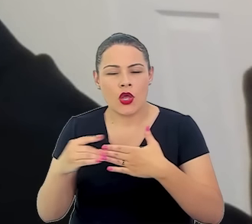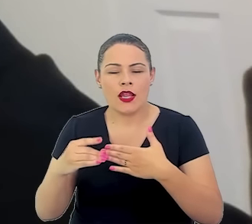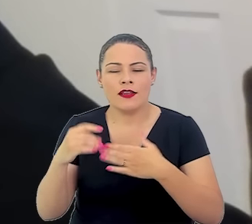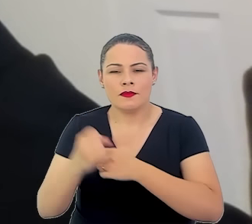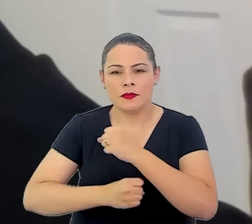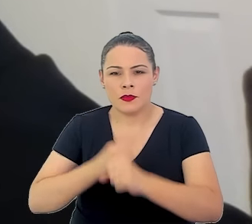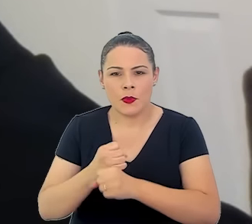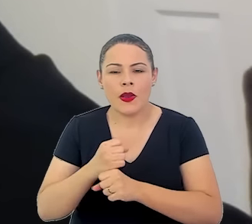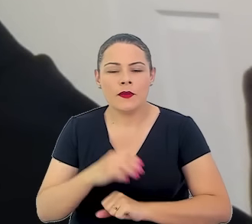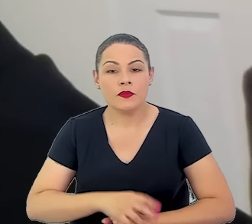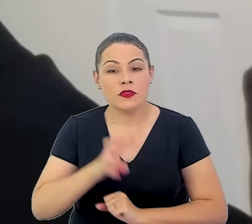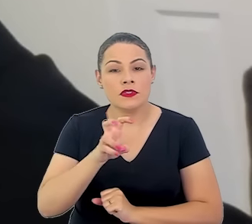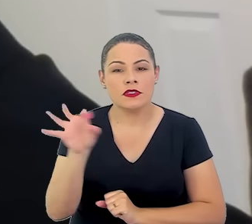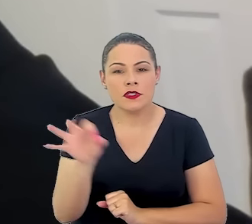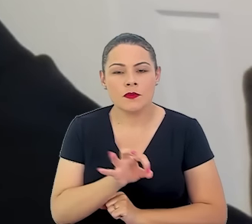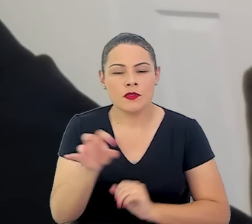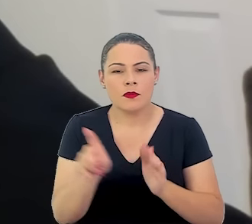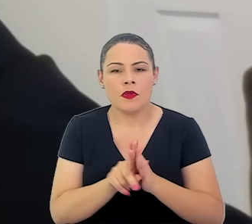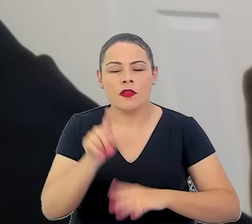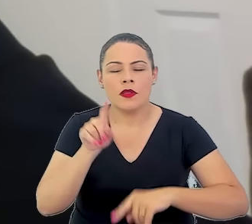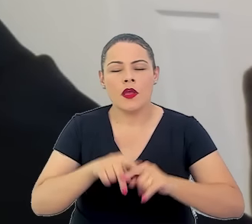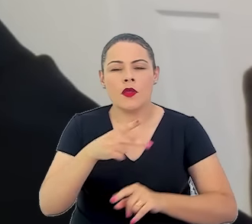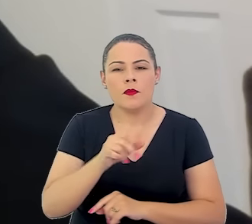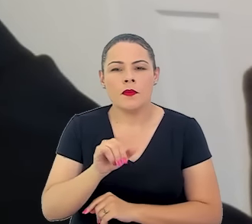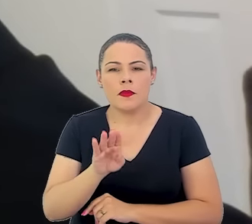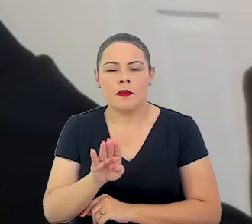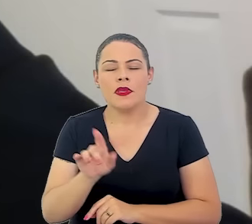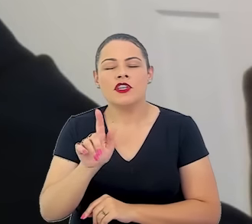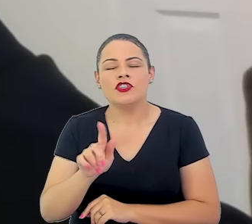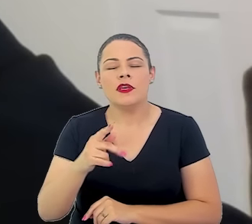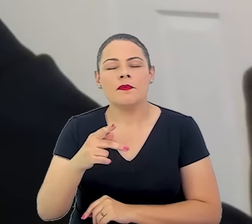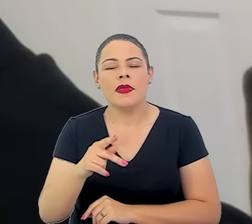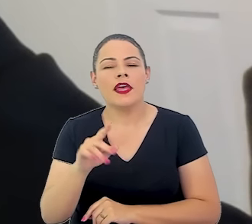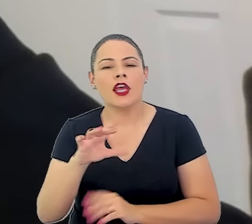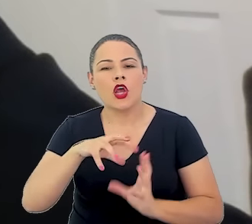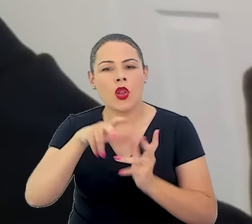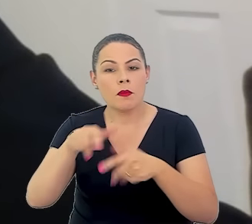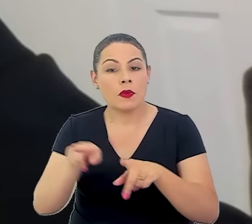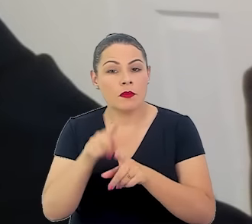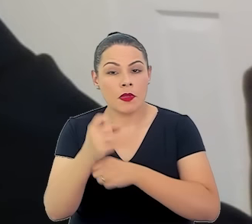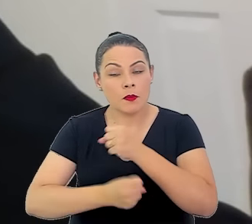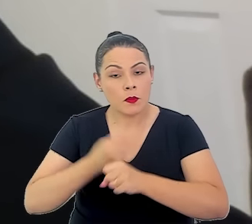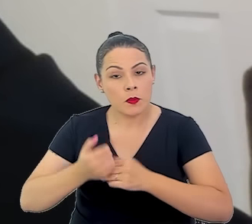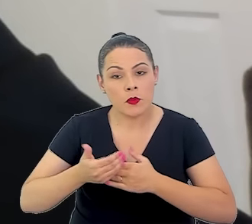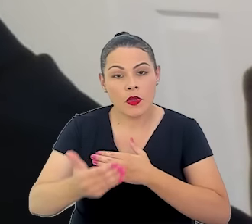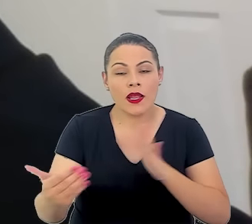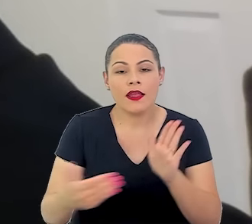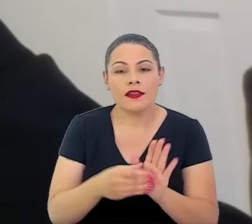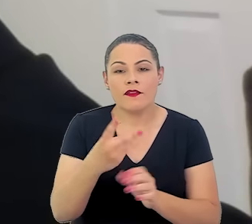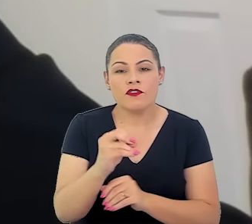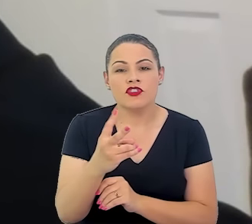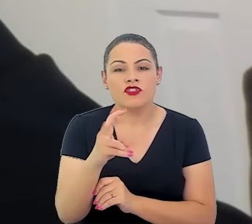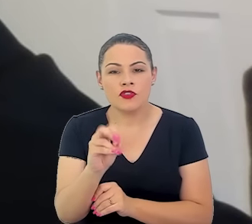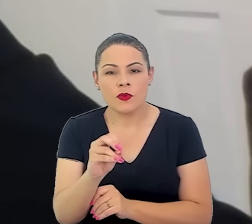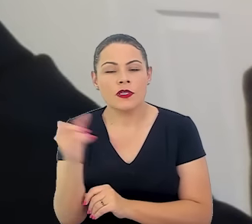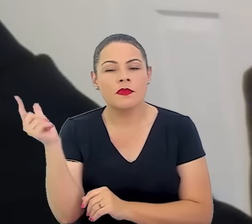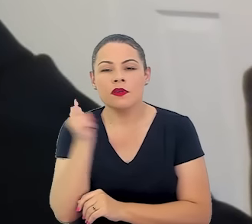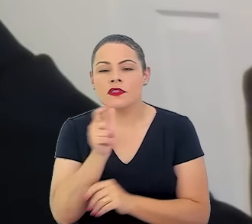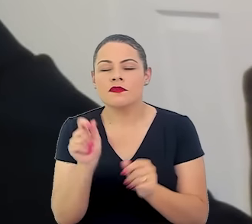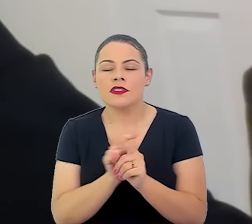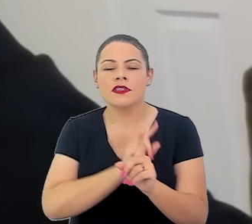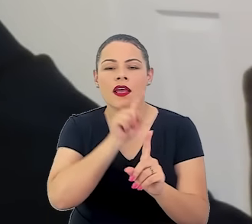5% do GD do do do produto interno bruto gdp Global ah por ano até 20